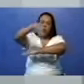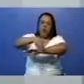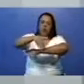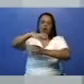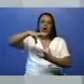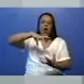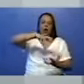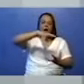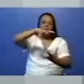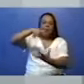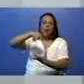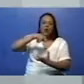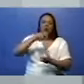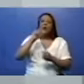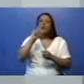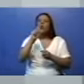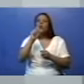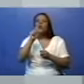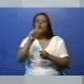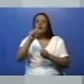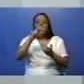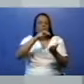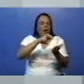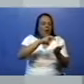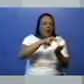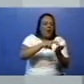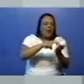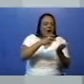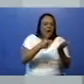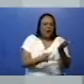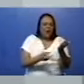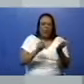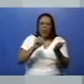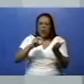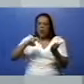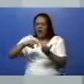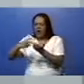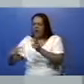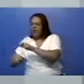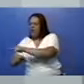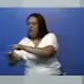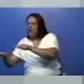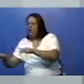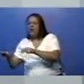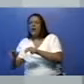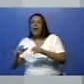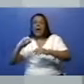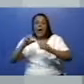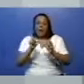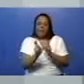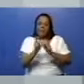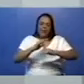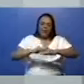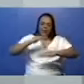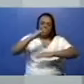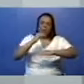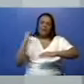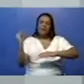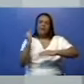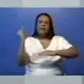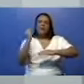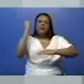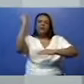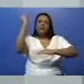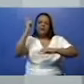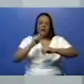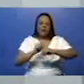Será que é caiu ou caíram? A palavra mais importante é bola, é singular. Por isso que a bola caiu. Eu não posso concordar